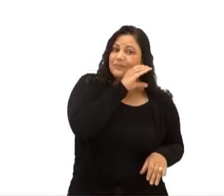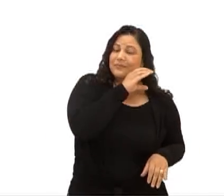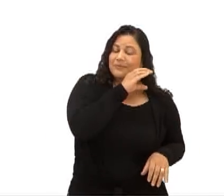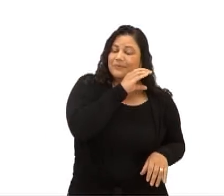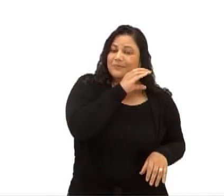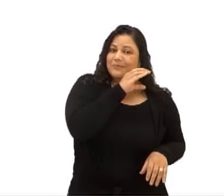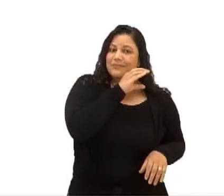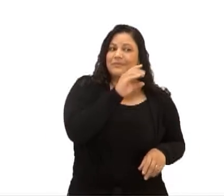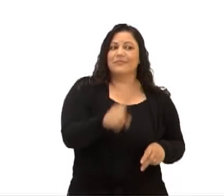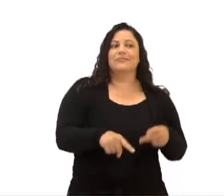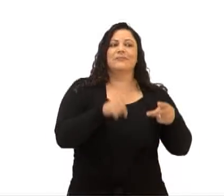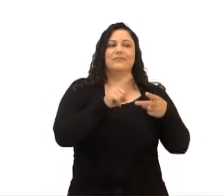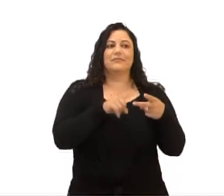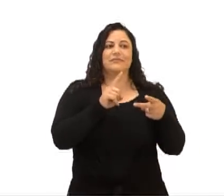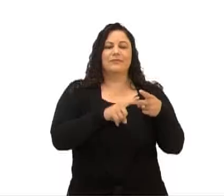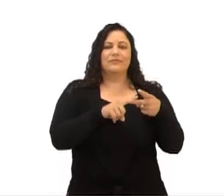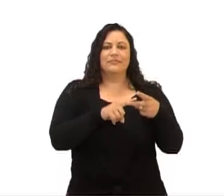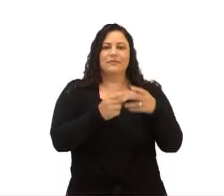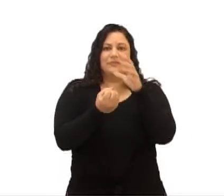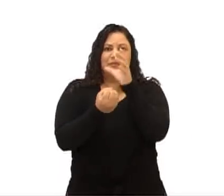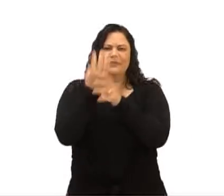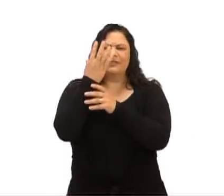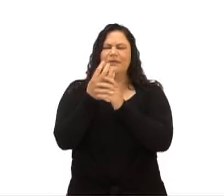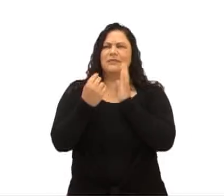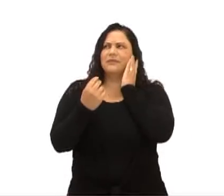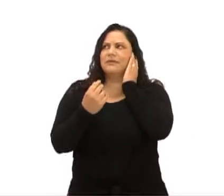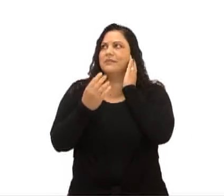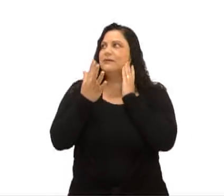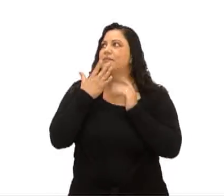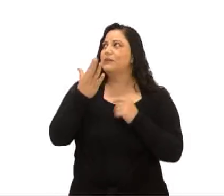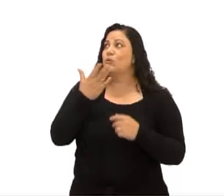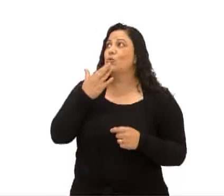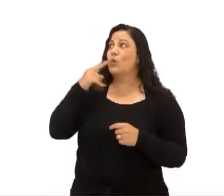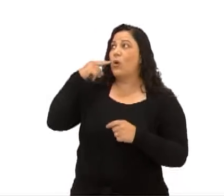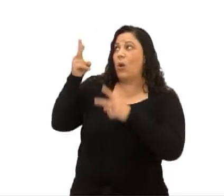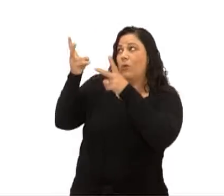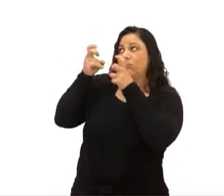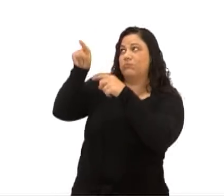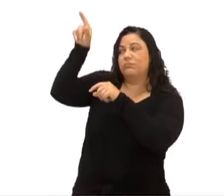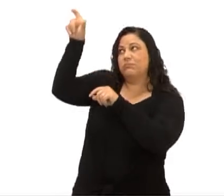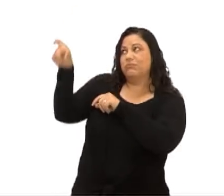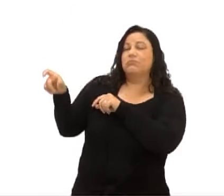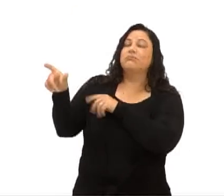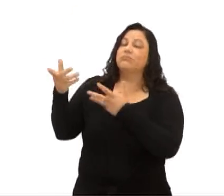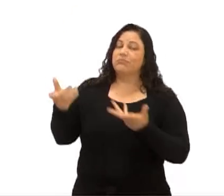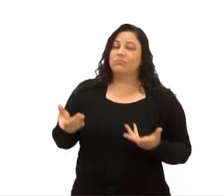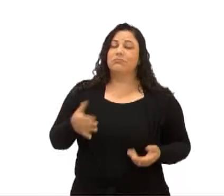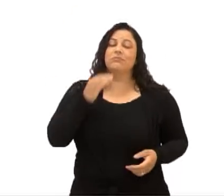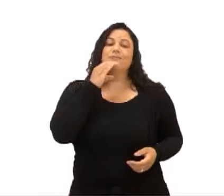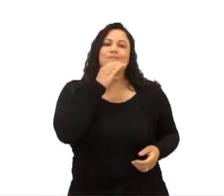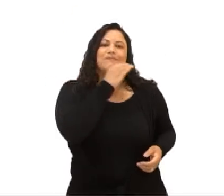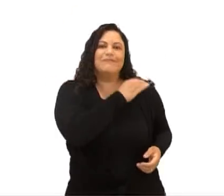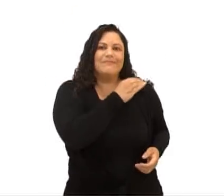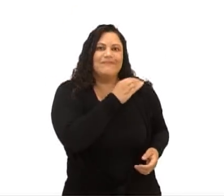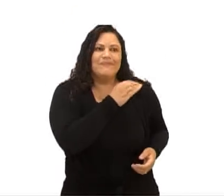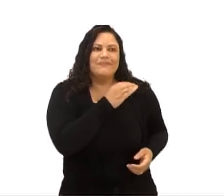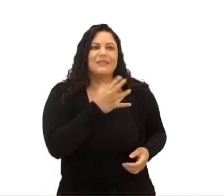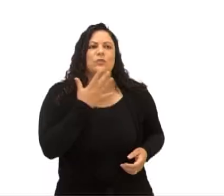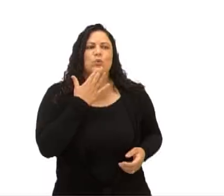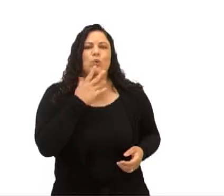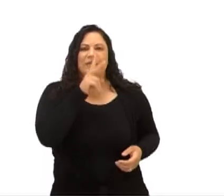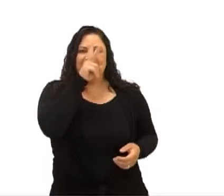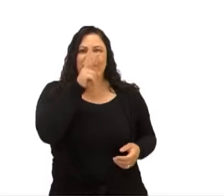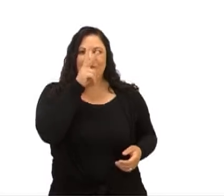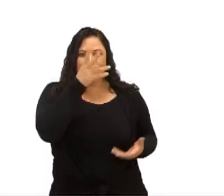né? Aparecendo aqui no mapa, olha as cores do mapa, mais uma vez, ó. Cores quentes para os climas quentes.